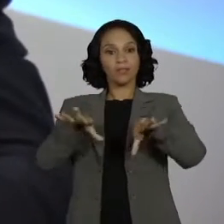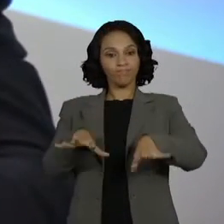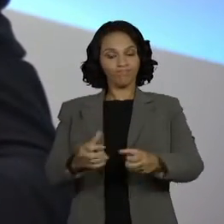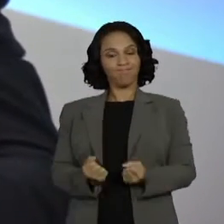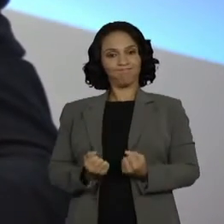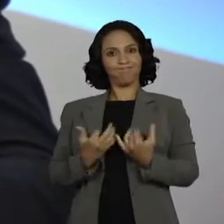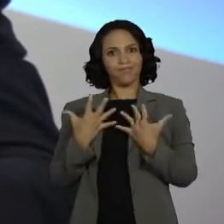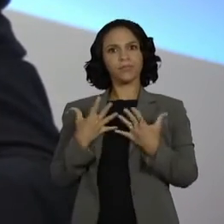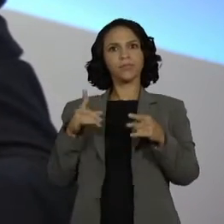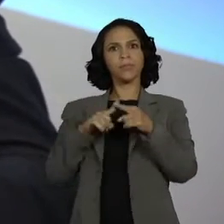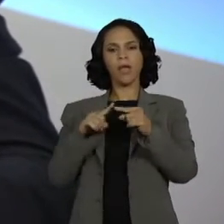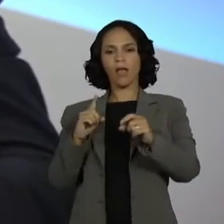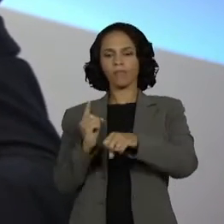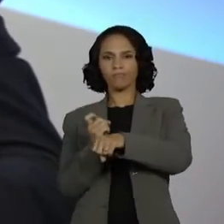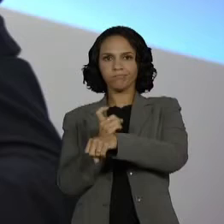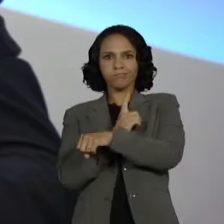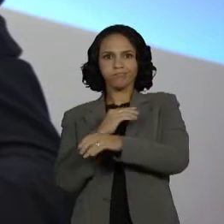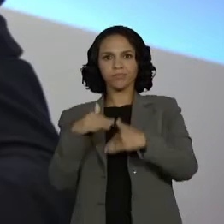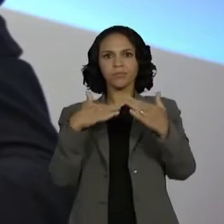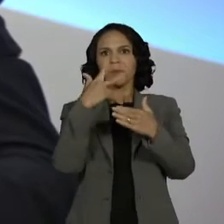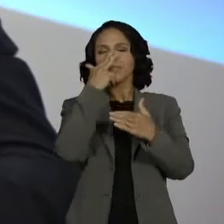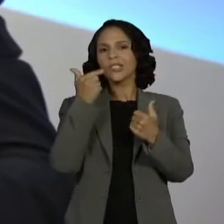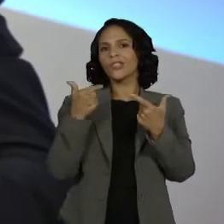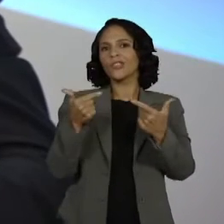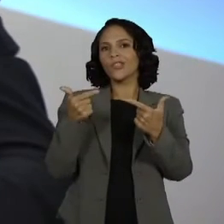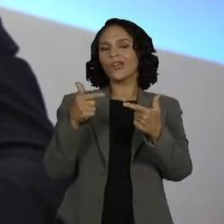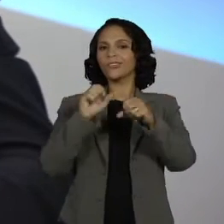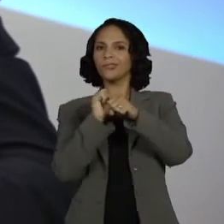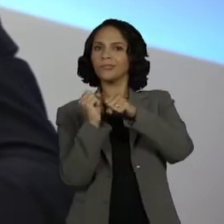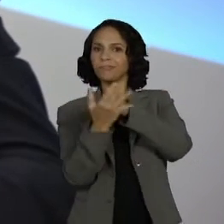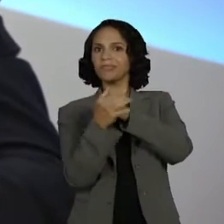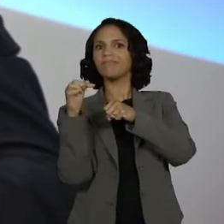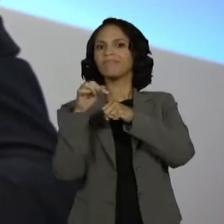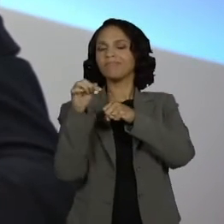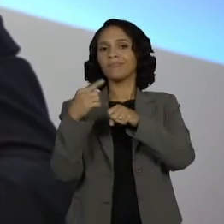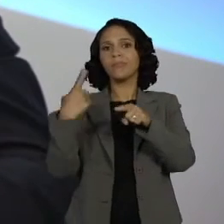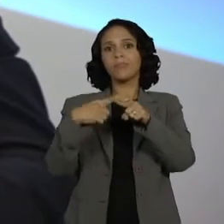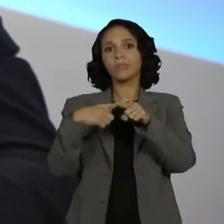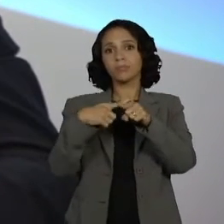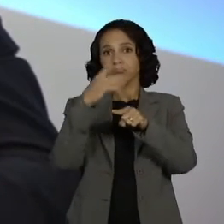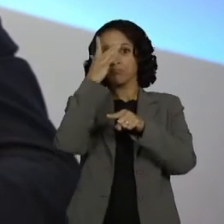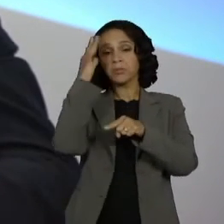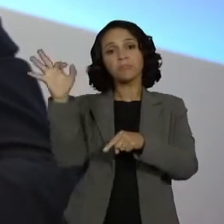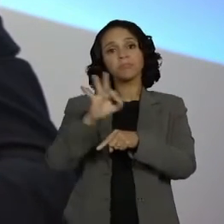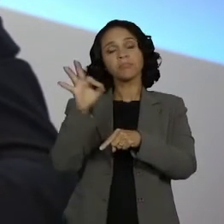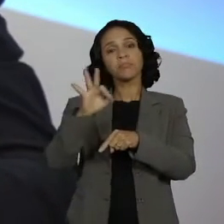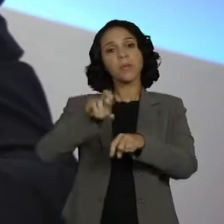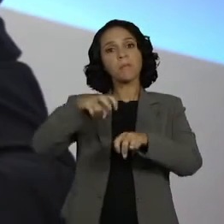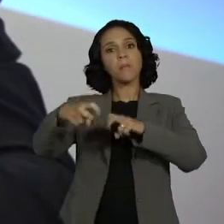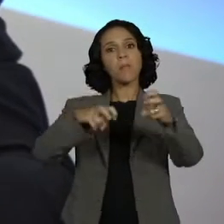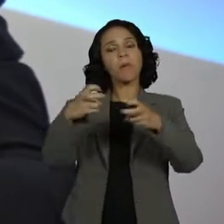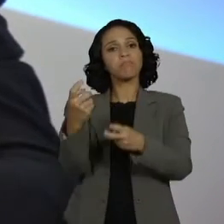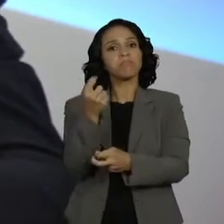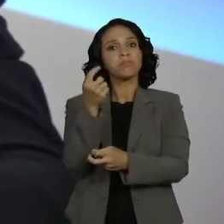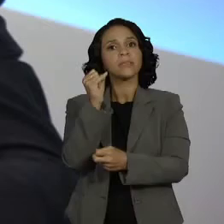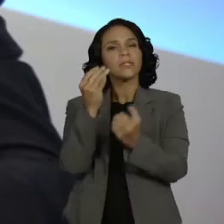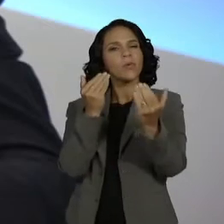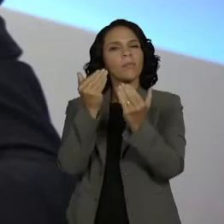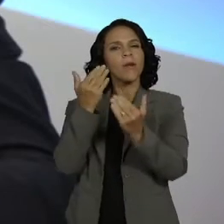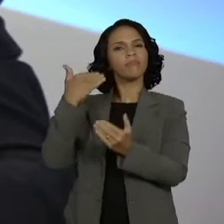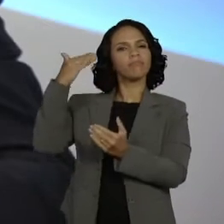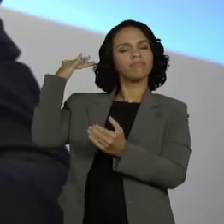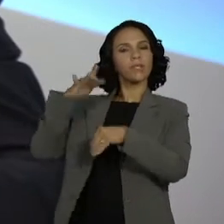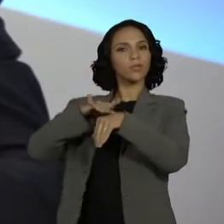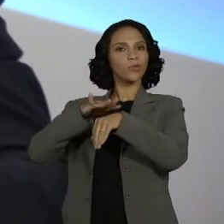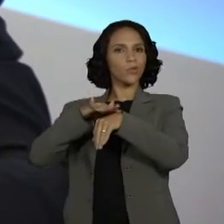quanta sorte a gente teve ou não com a pandemia atual, que apesar de tudo, a taxa de mortalidade que ela provoca, perto de pandemias do passado, é